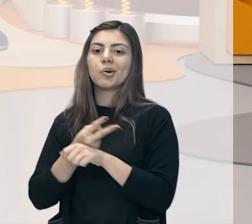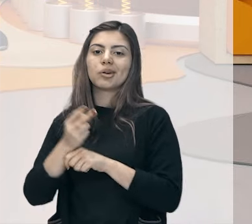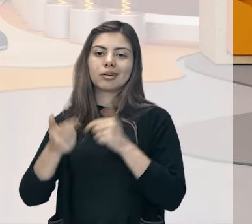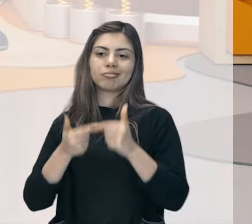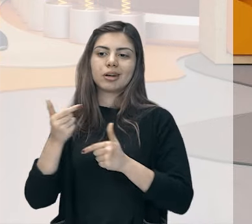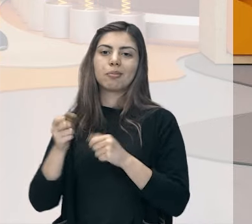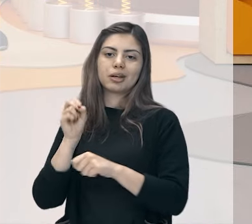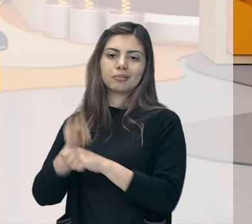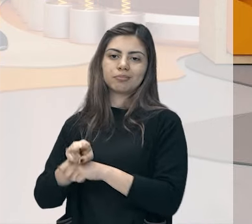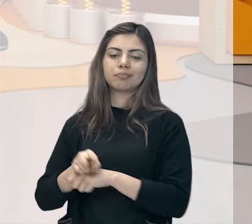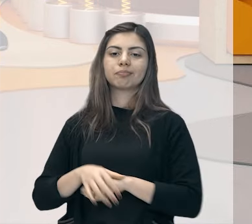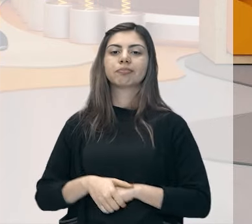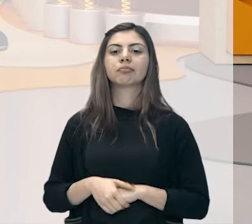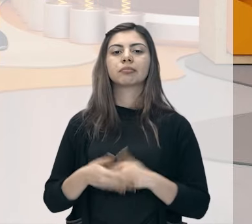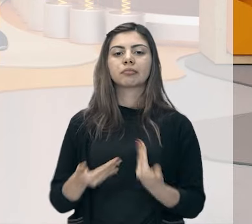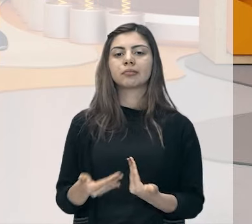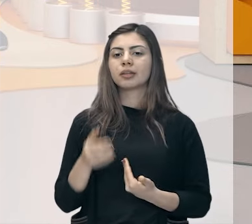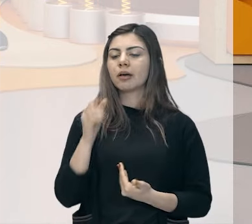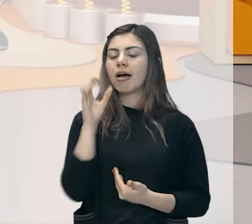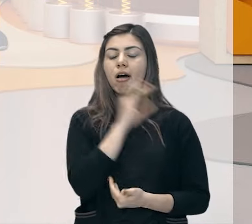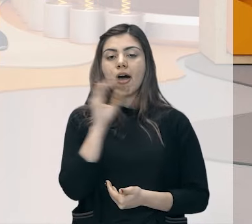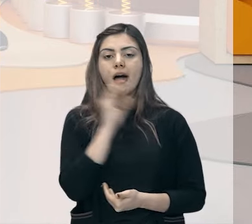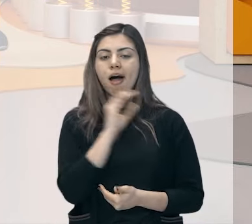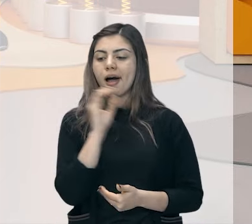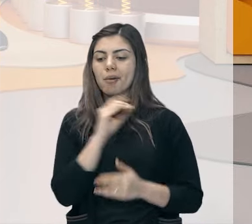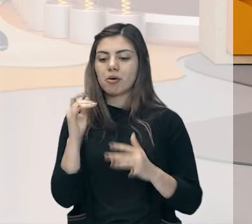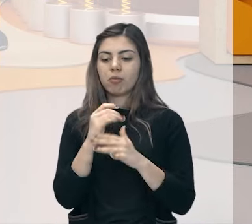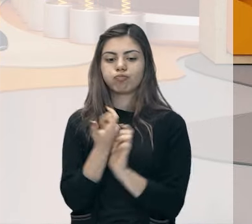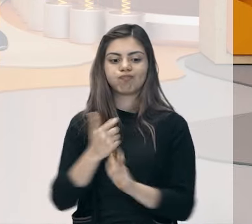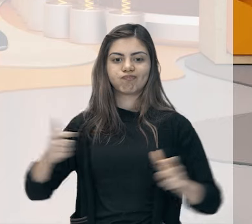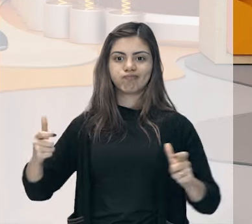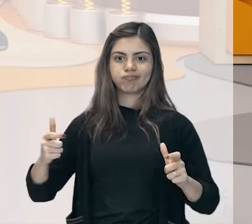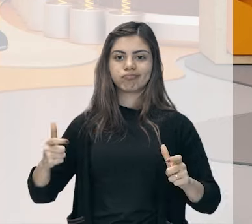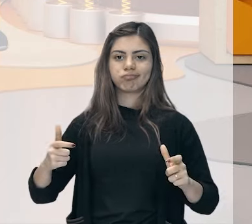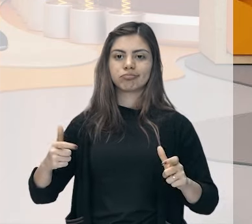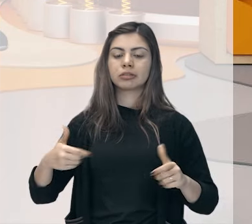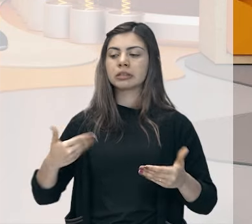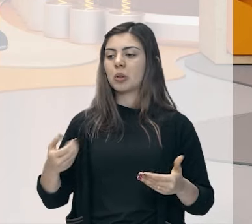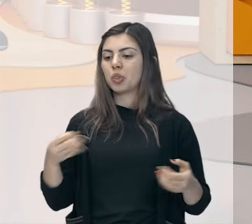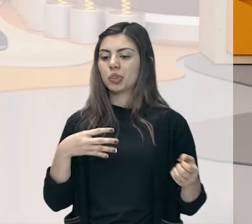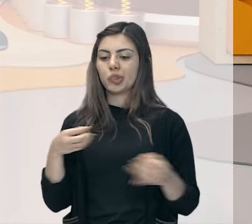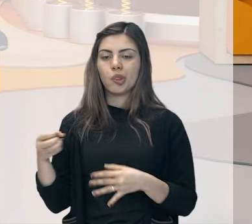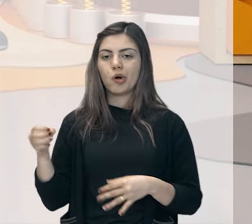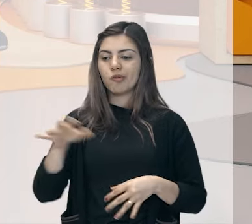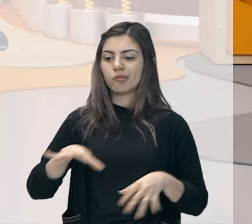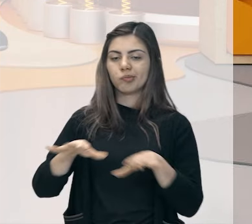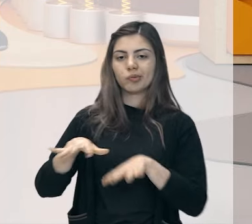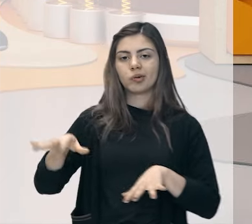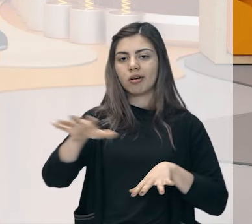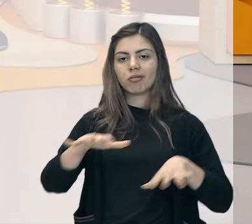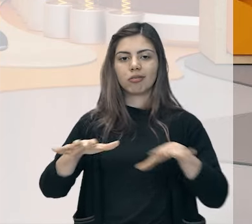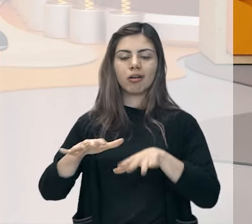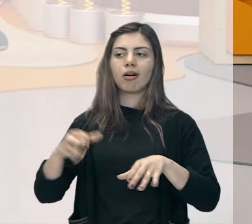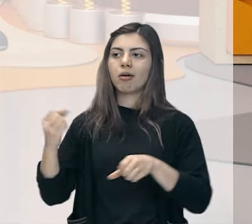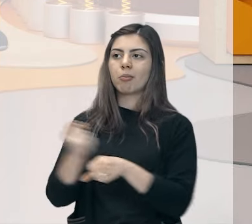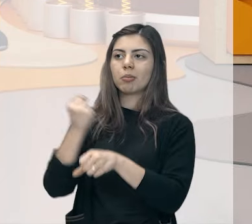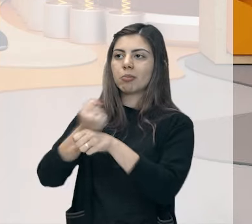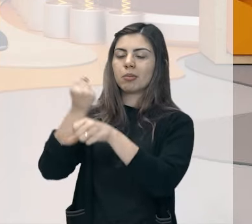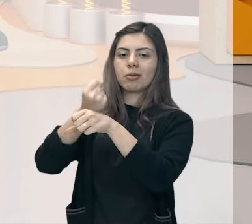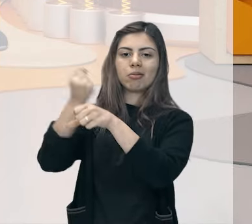Isso levou a um rápido crescimento das cidades, com novos bairros e infraestrutura sendo